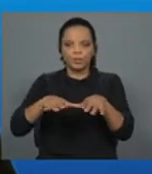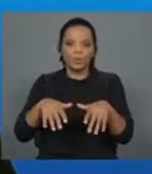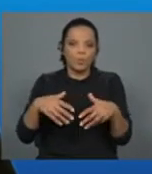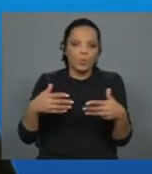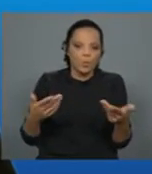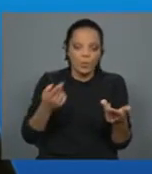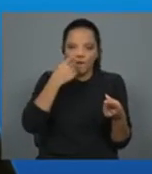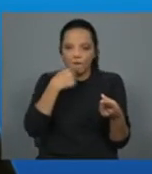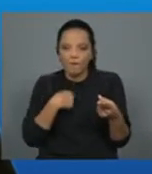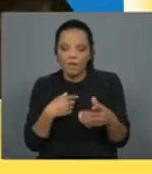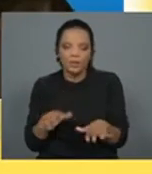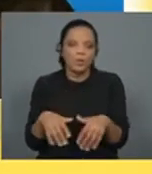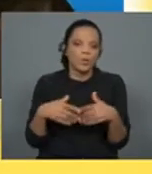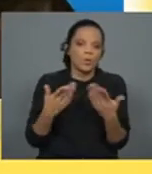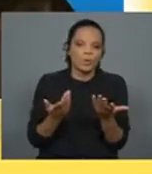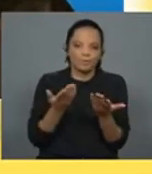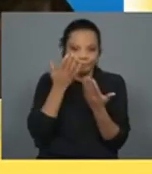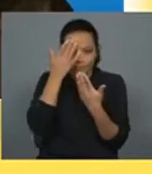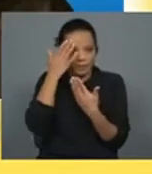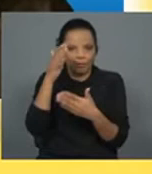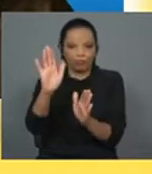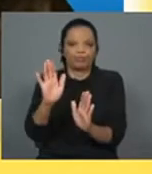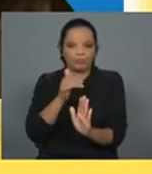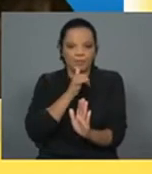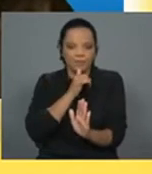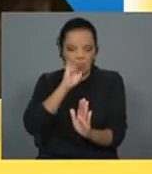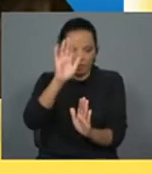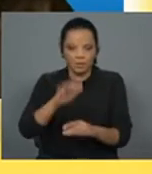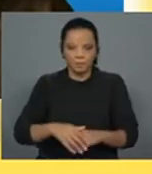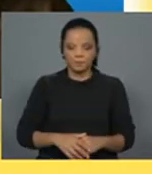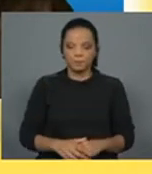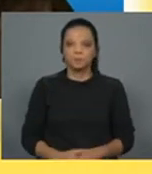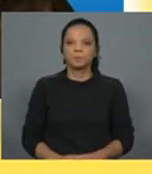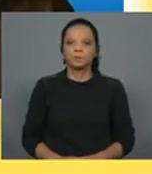às falhas. Podemos começar por onde o Fernando assim entender.